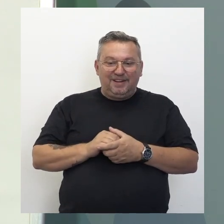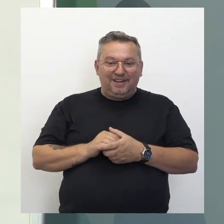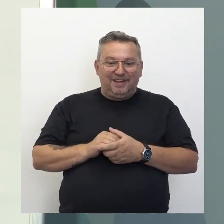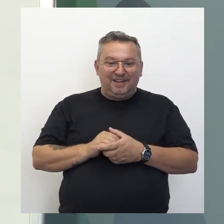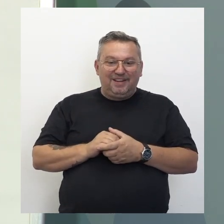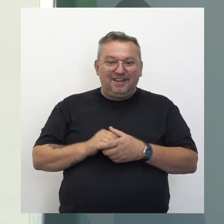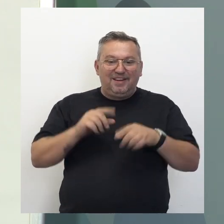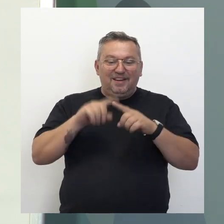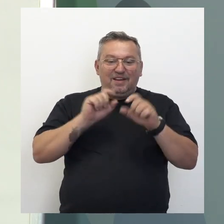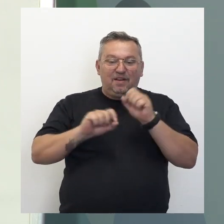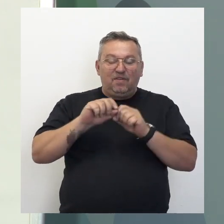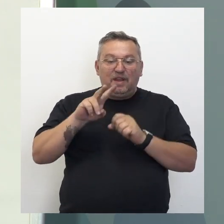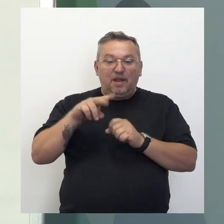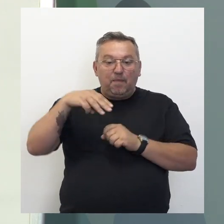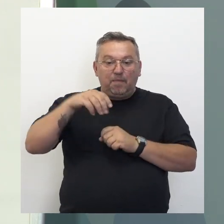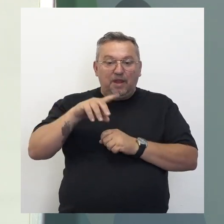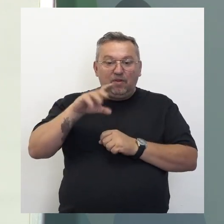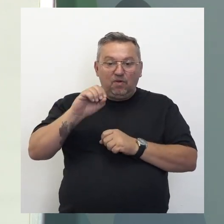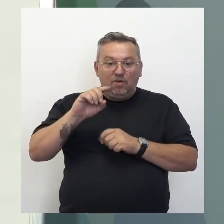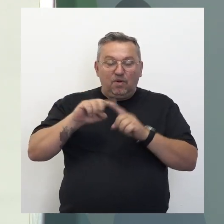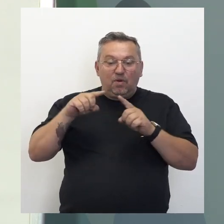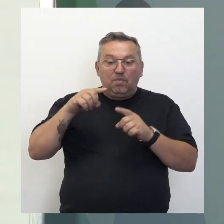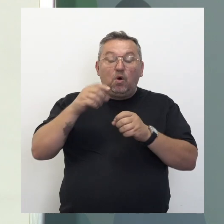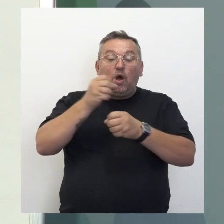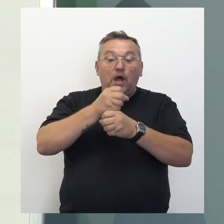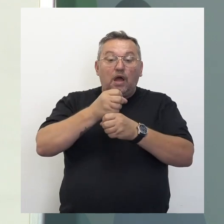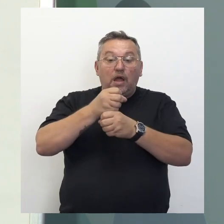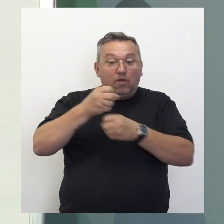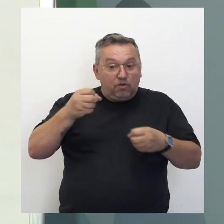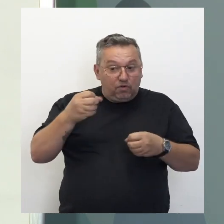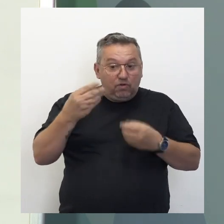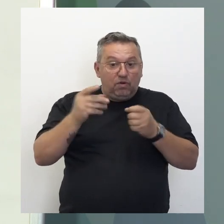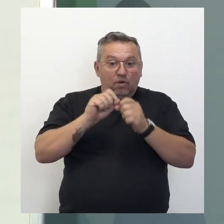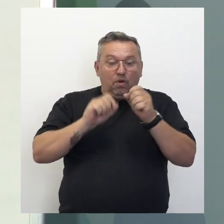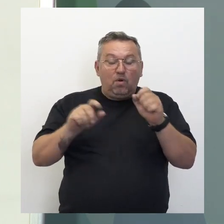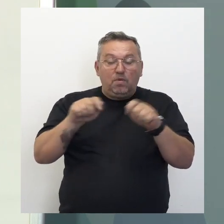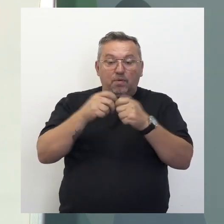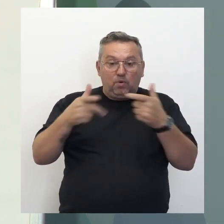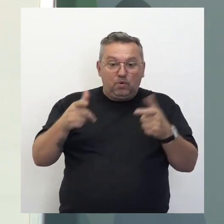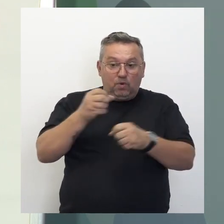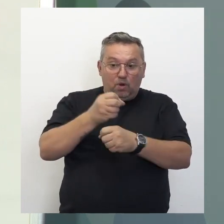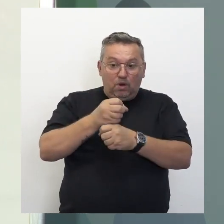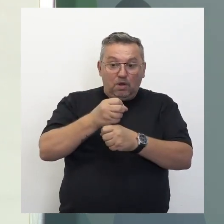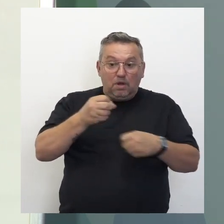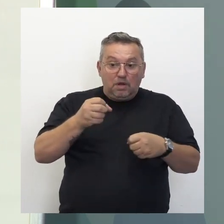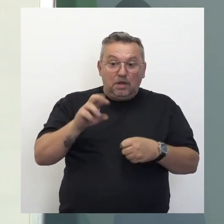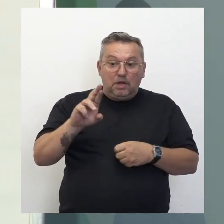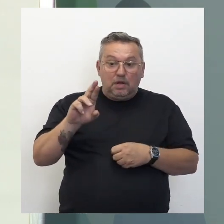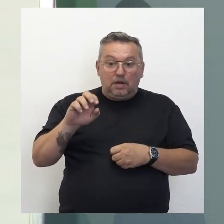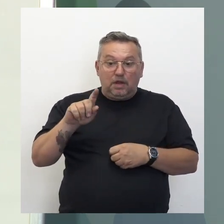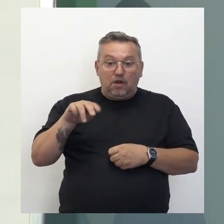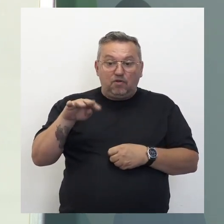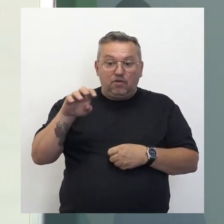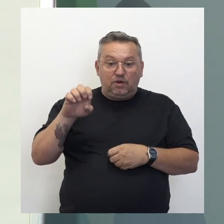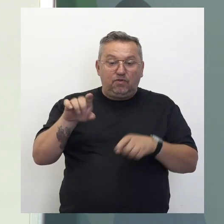ter o valor médio, tanto reagente como produto. Já no caso do terceiro, como o valor é muito pequeno, por ele ser